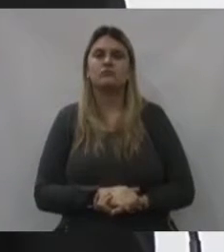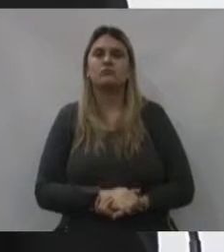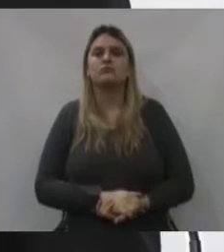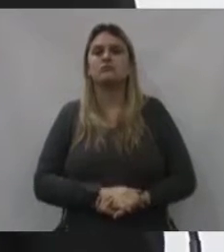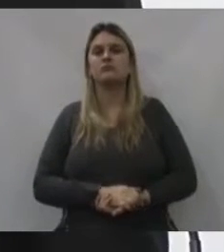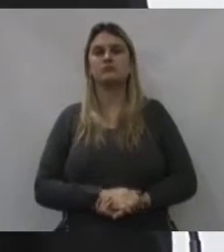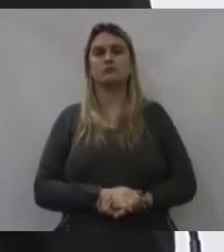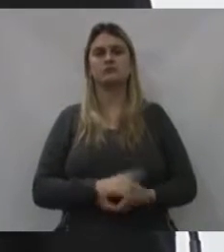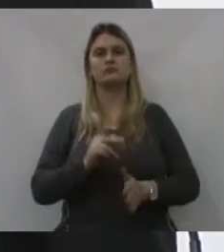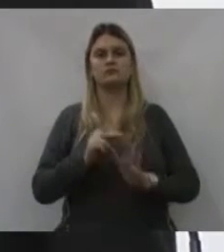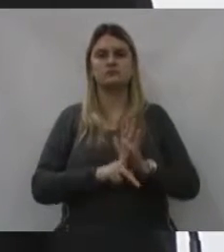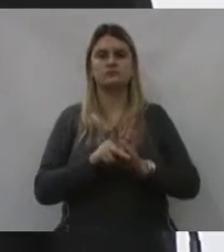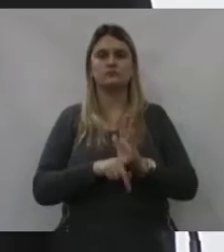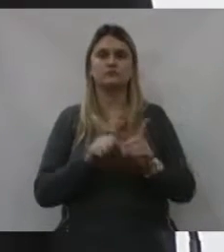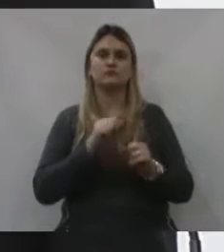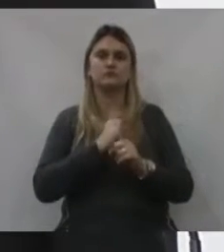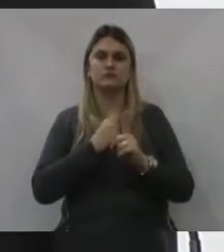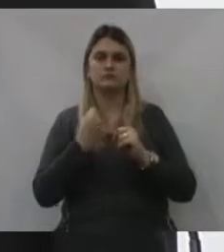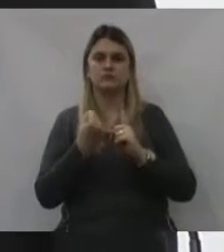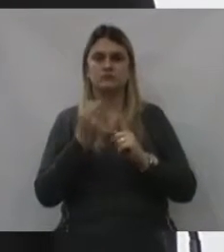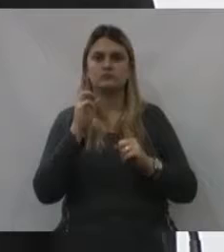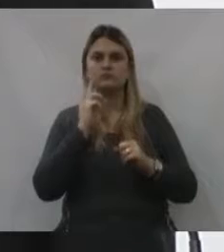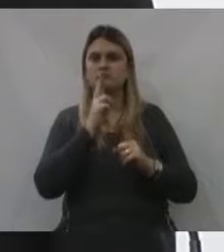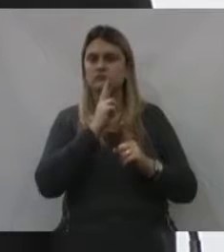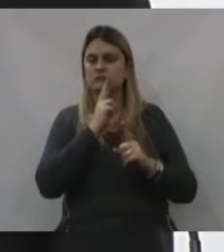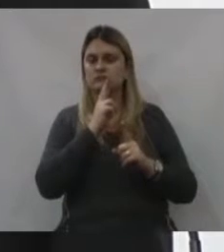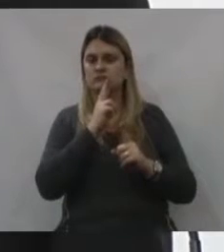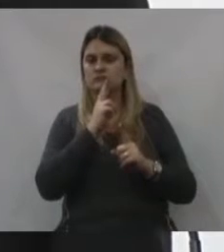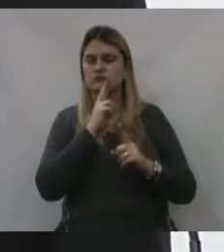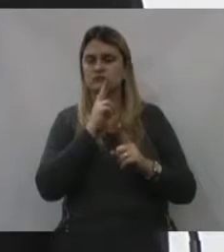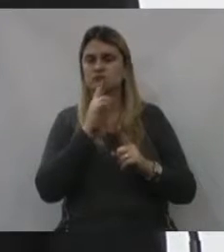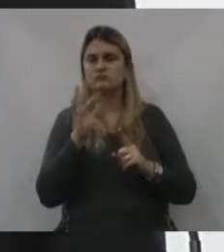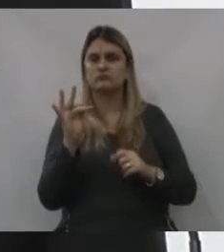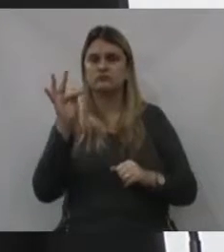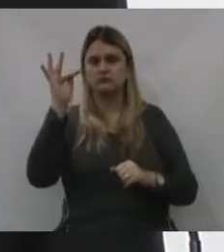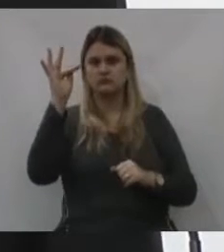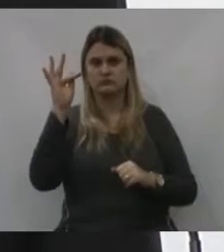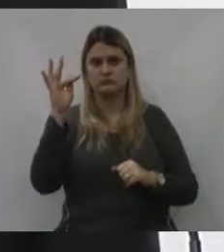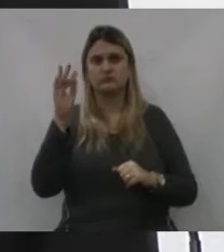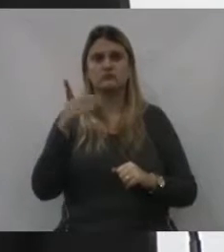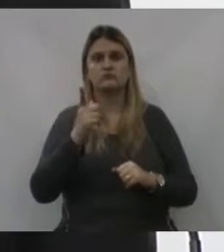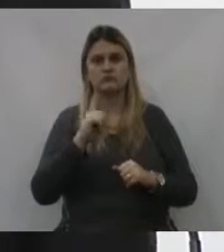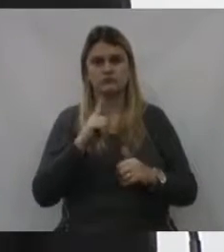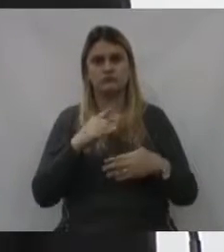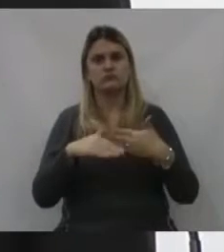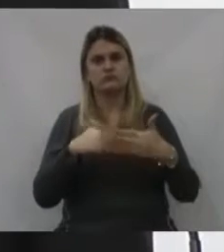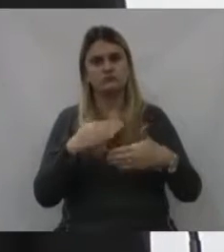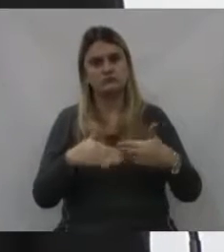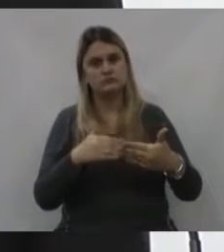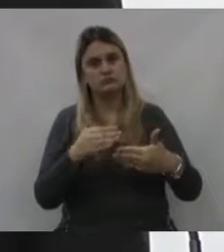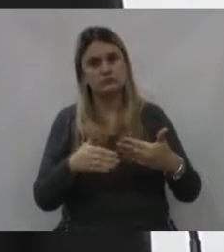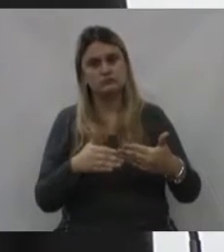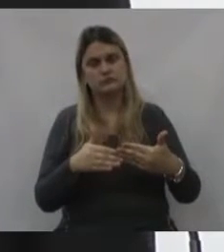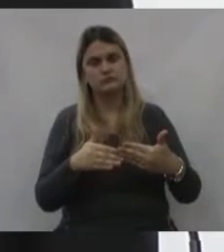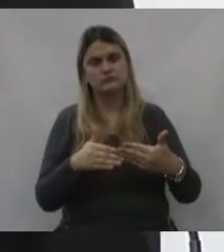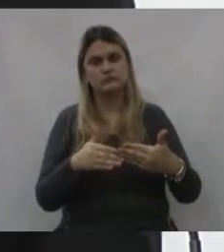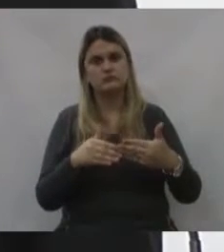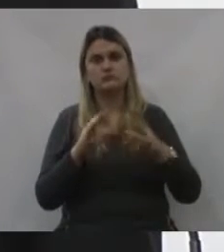alimentação, enfim. Esse é um programa da Cozinha Social e do Restaurante Popular, era um programa federal e estava